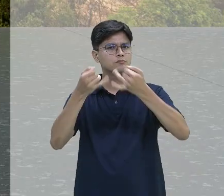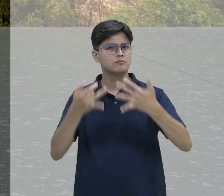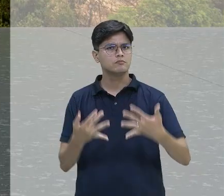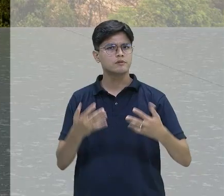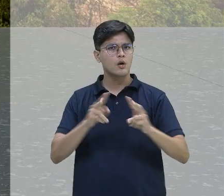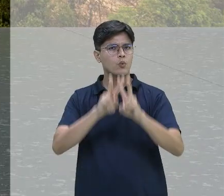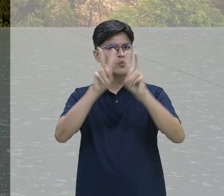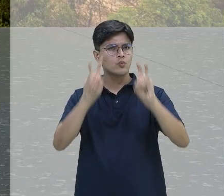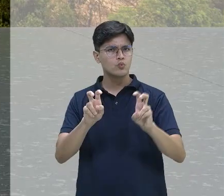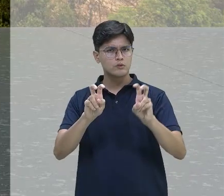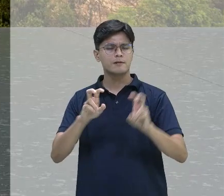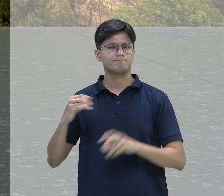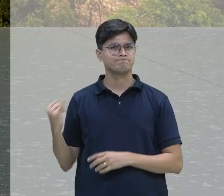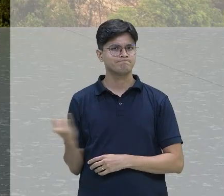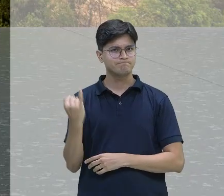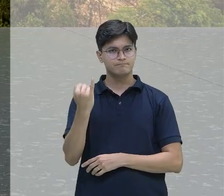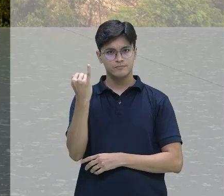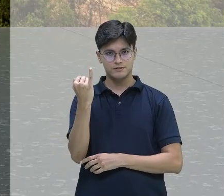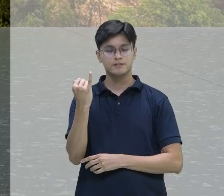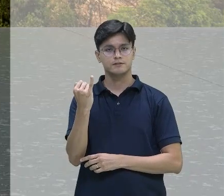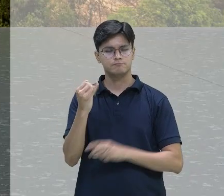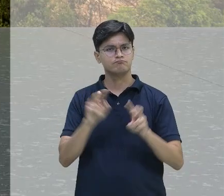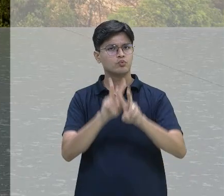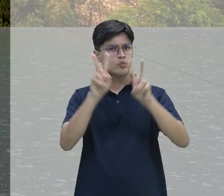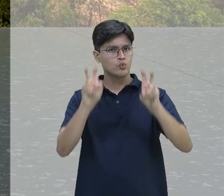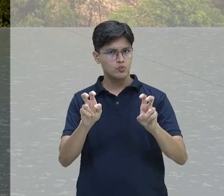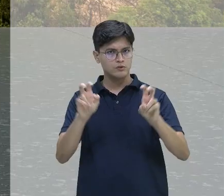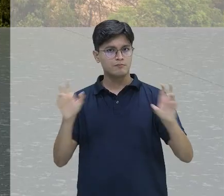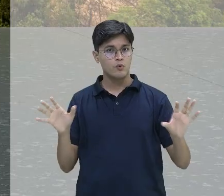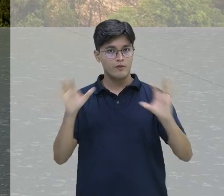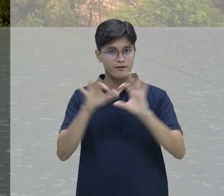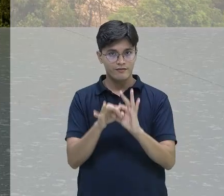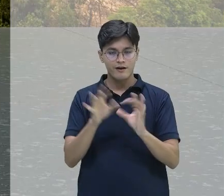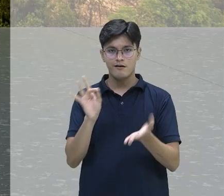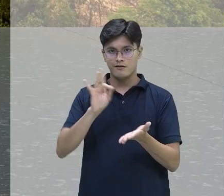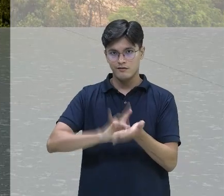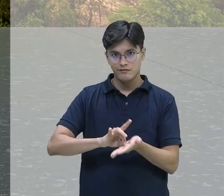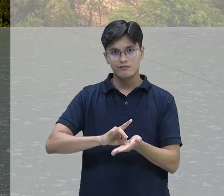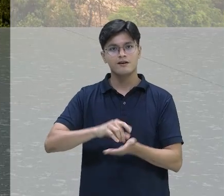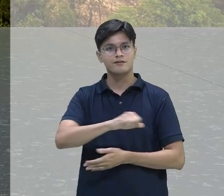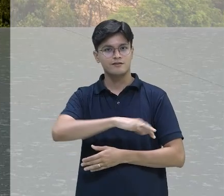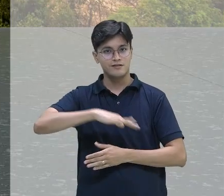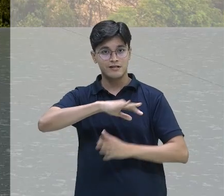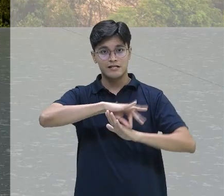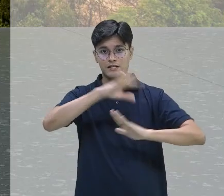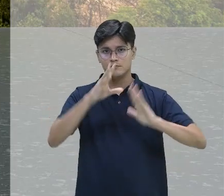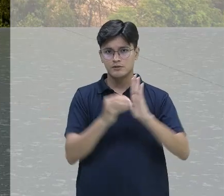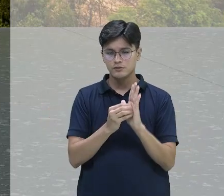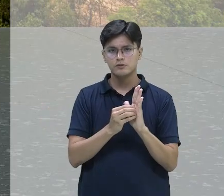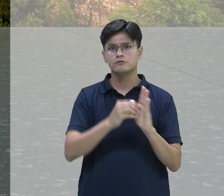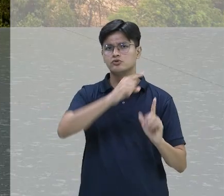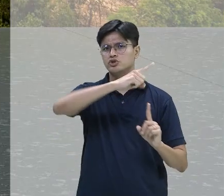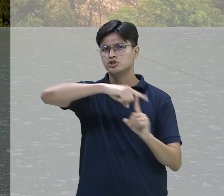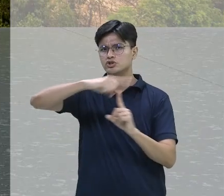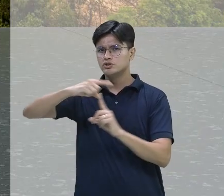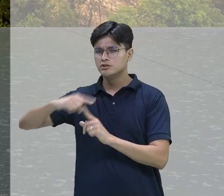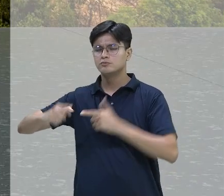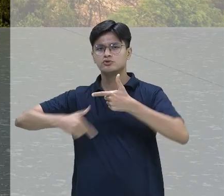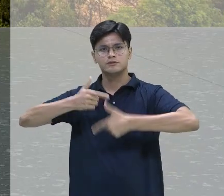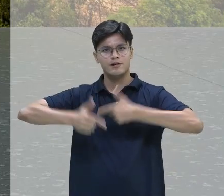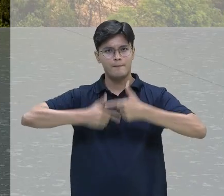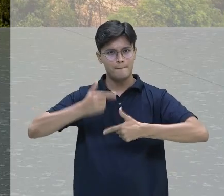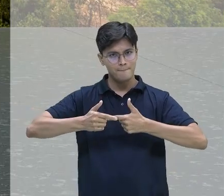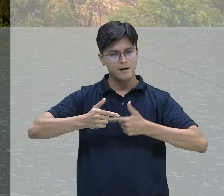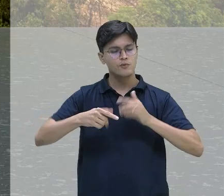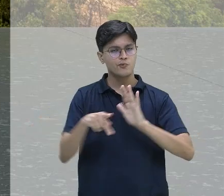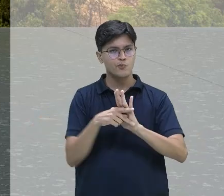muito importante, tá bom? Um tema que tem tudo a ver com a nossa realidade aqui na Amazônia. E olha só, os tipos de ocupação na Amazônia, o tipo